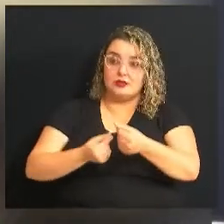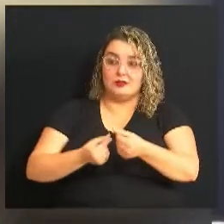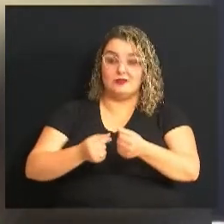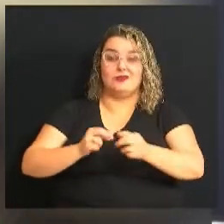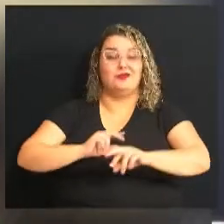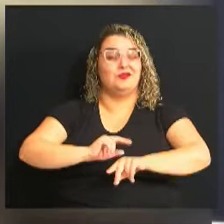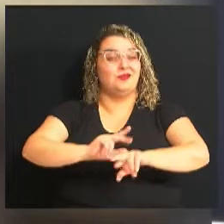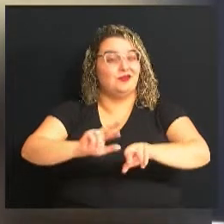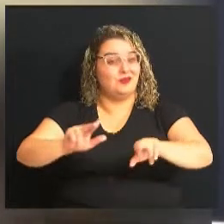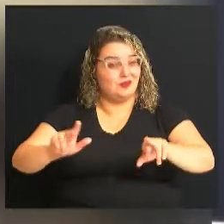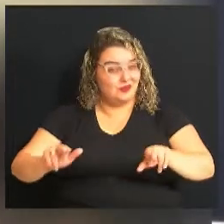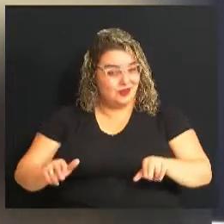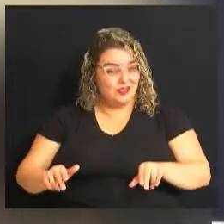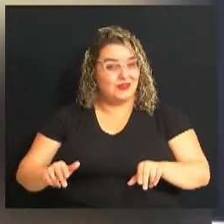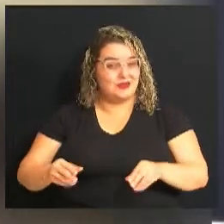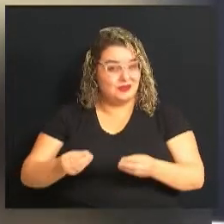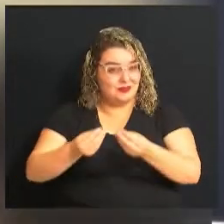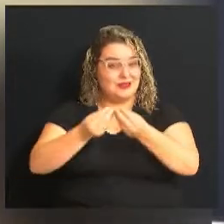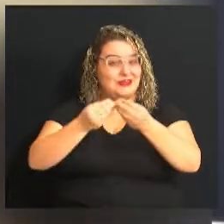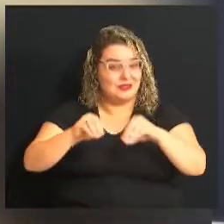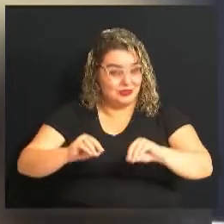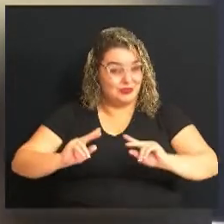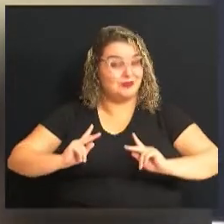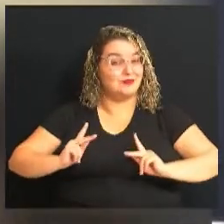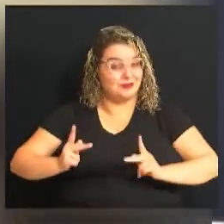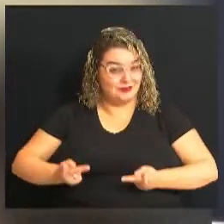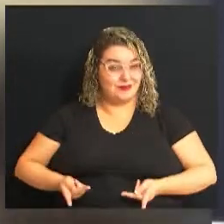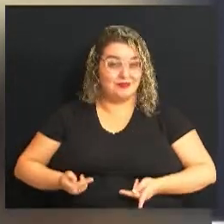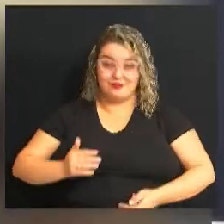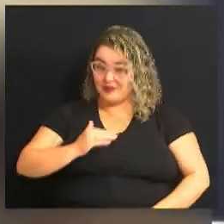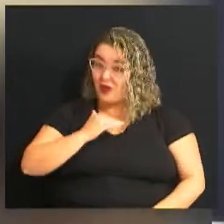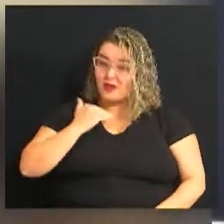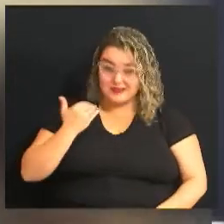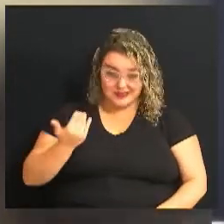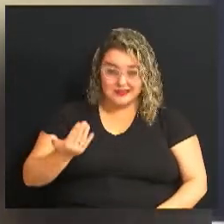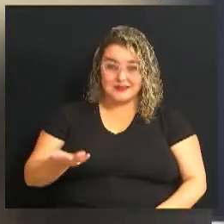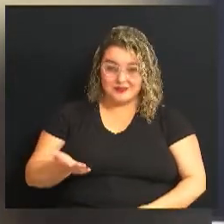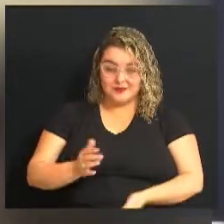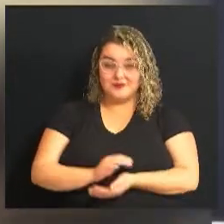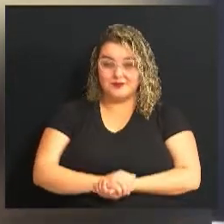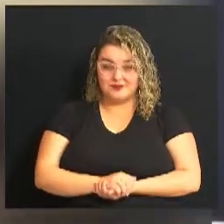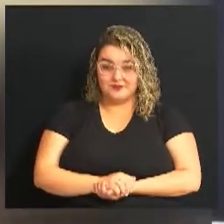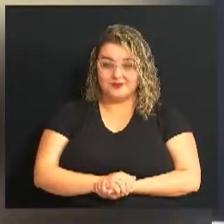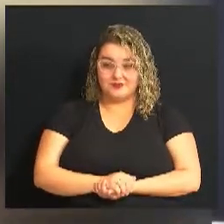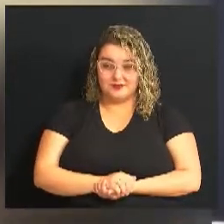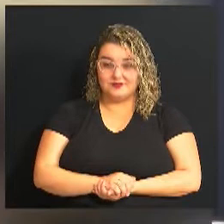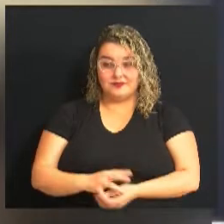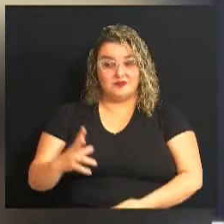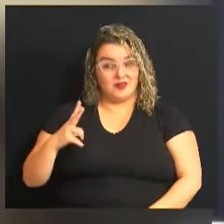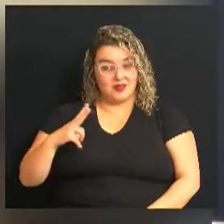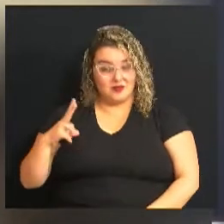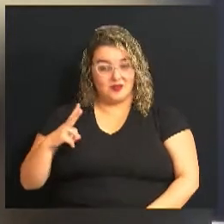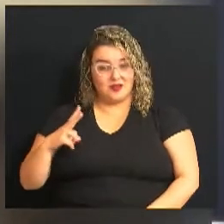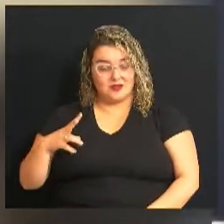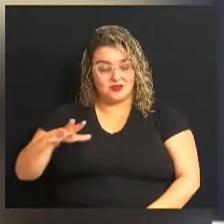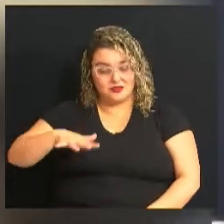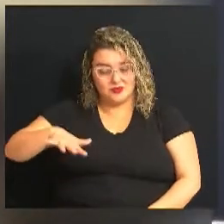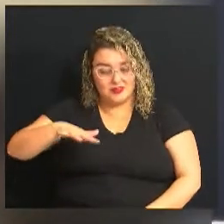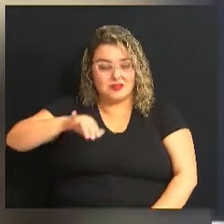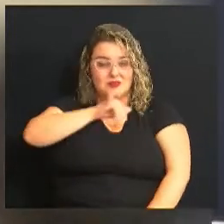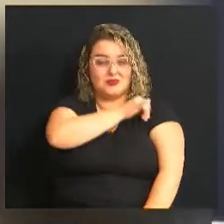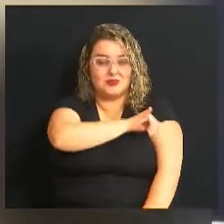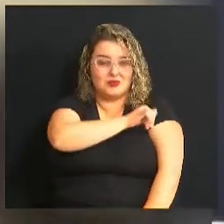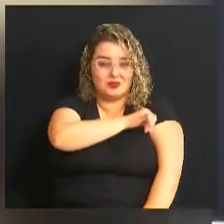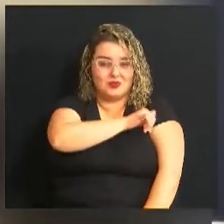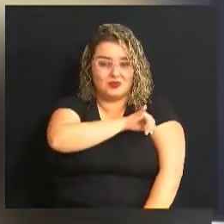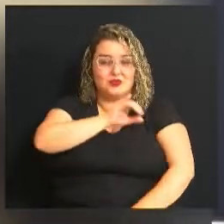vários deixaram prejuízos humanos, assim, em particular no Rio de Janeiro,